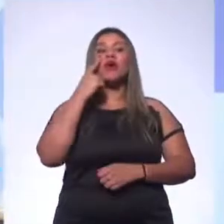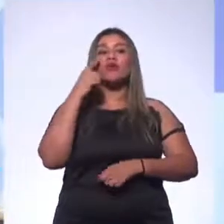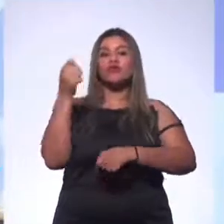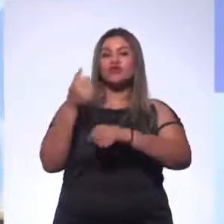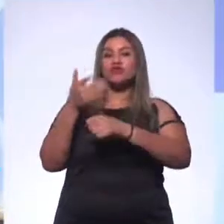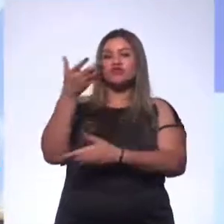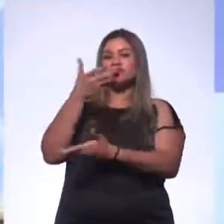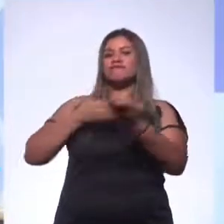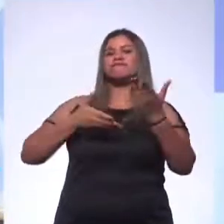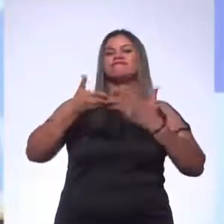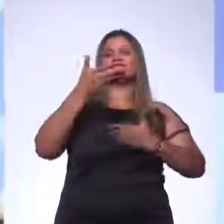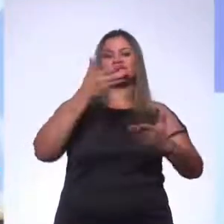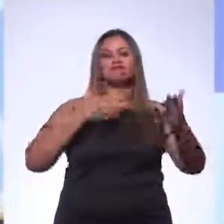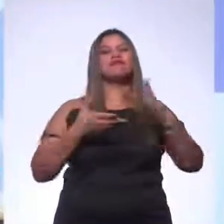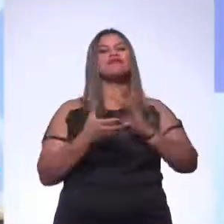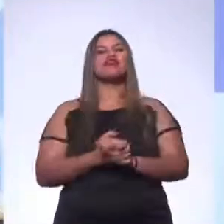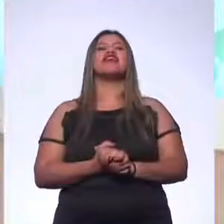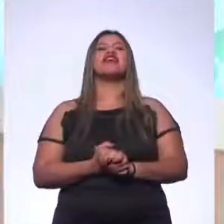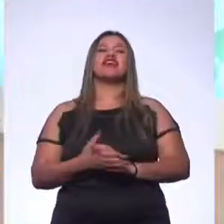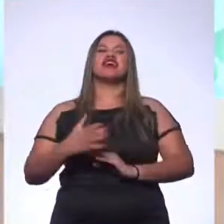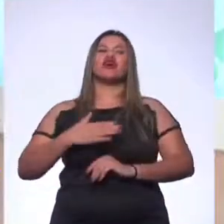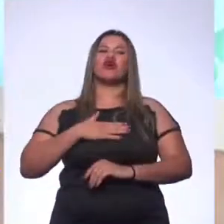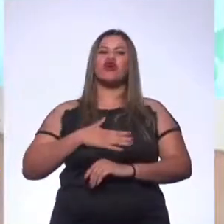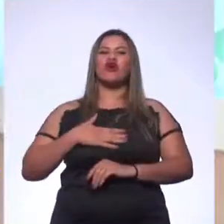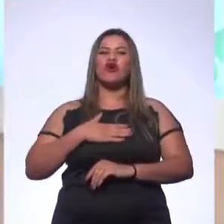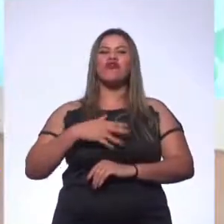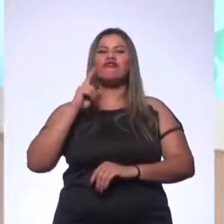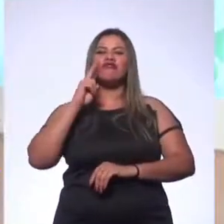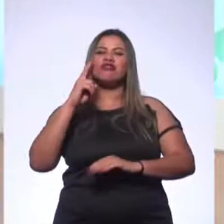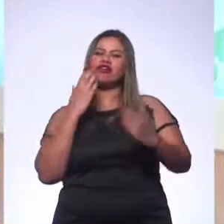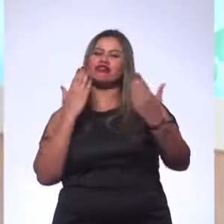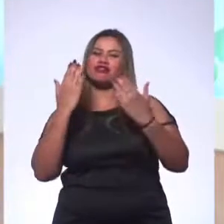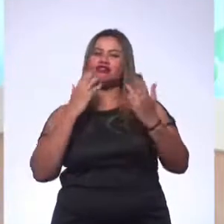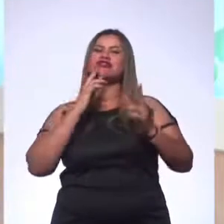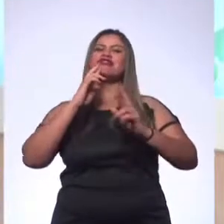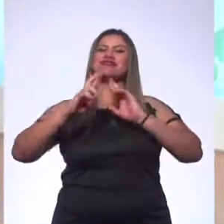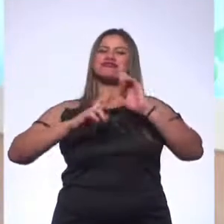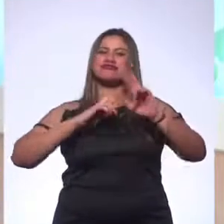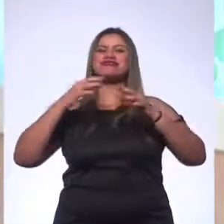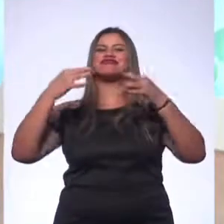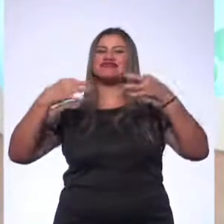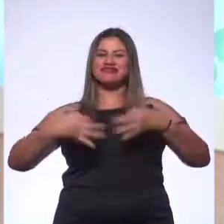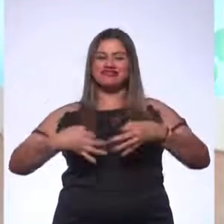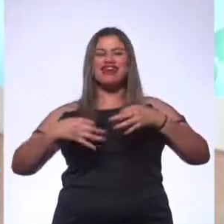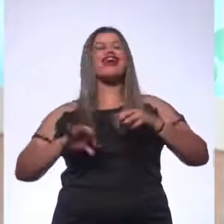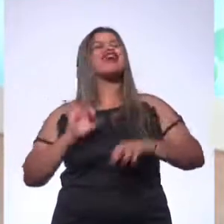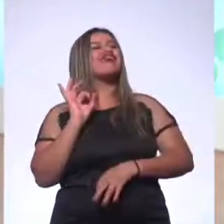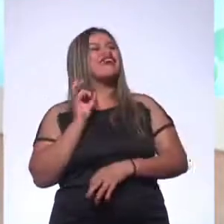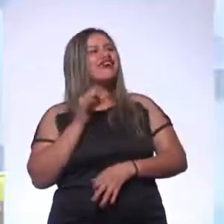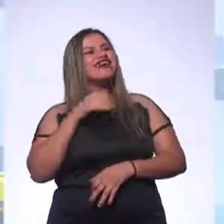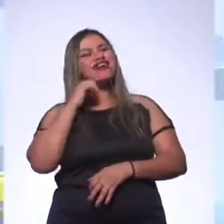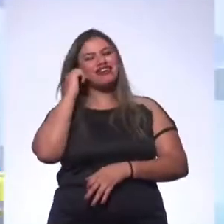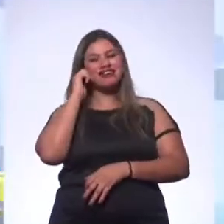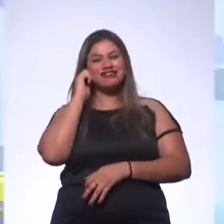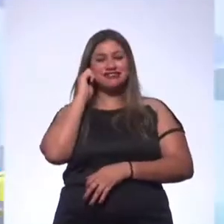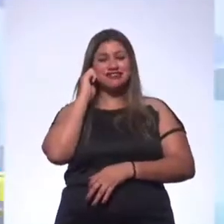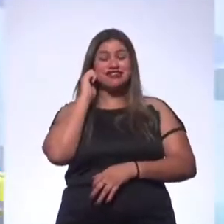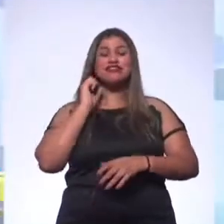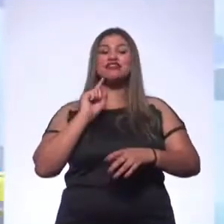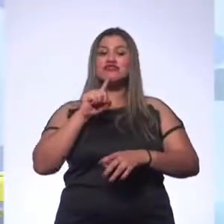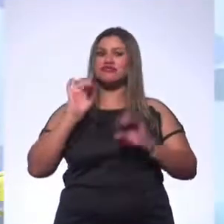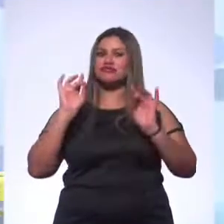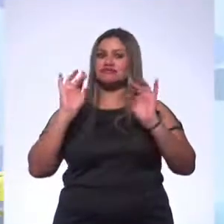outras pessoas. Ah, você gosta de ficar observando e comparando as respostas, não é? Isso mesmo. Não é? Então você já está craque já